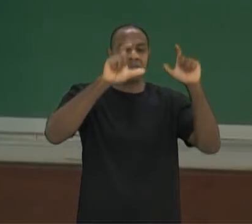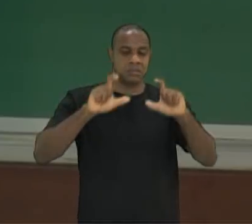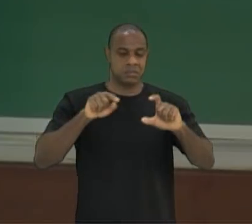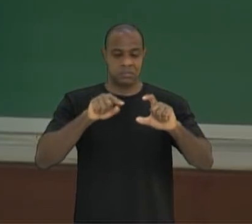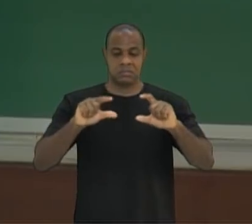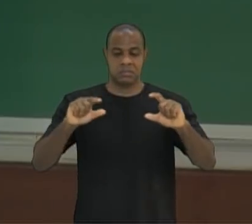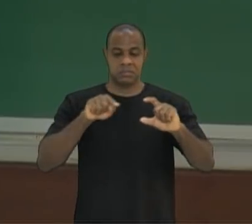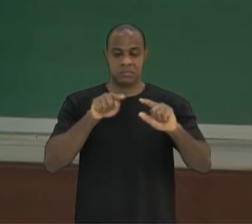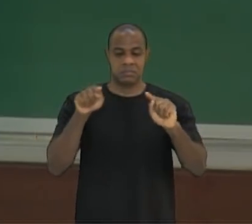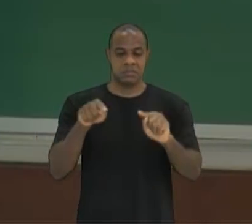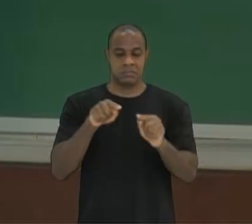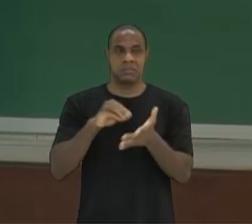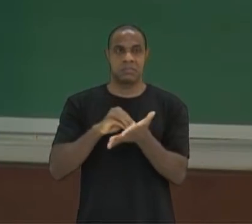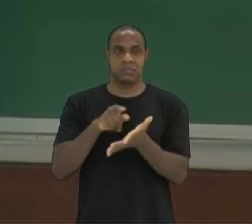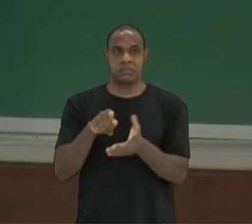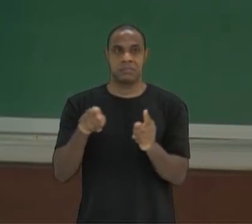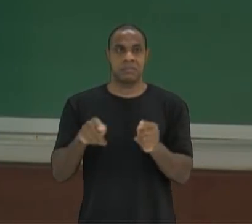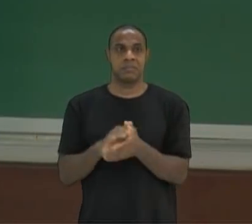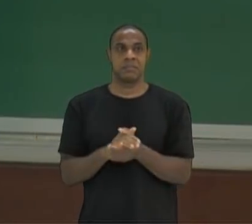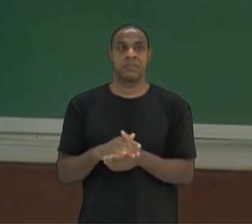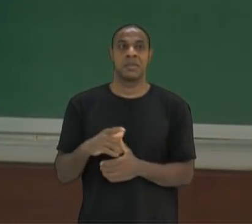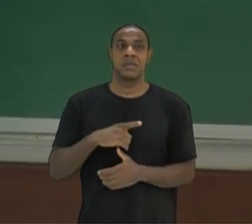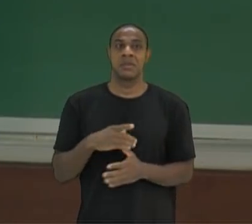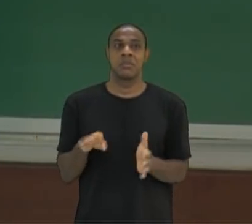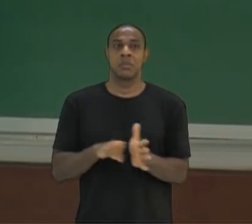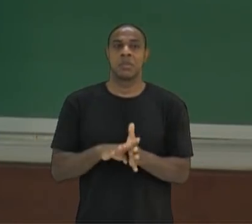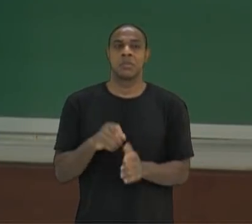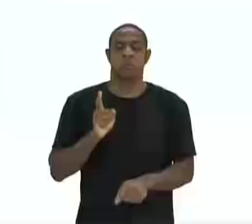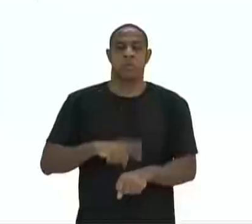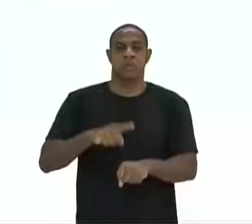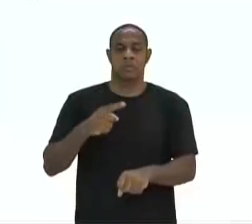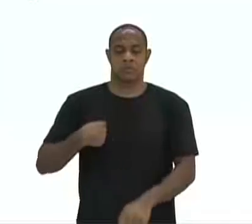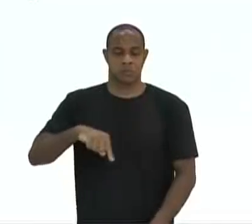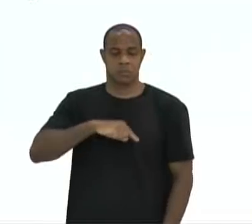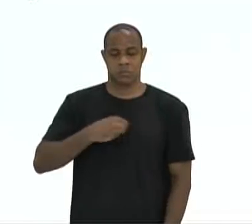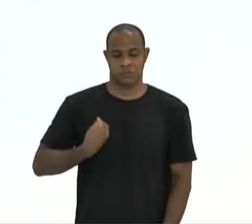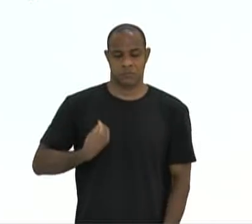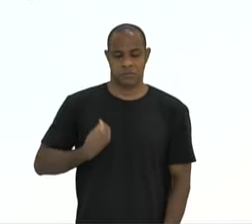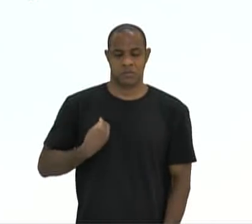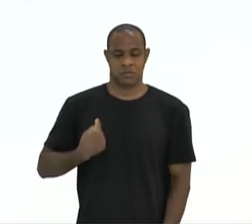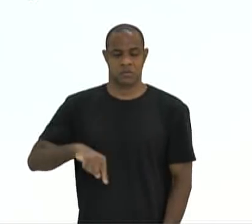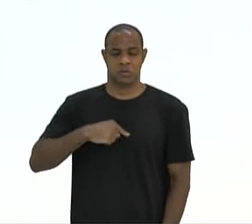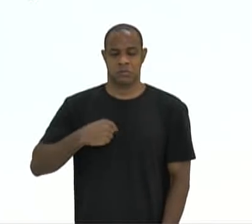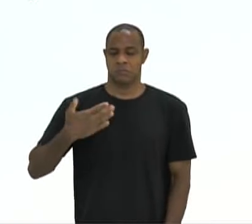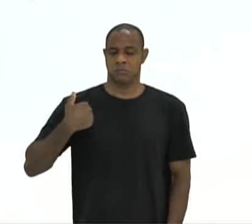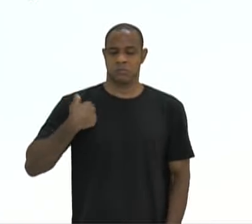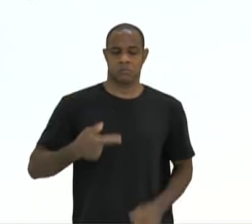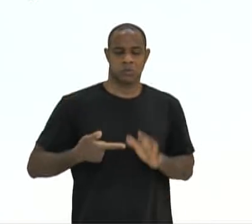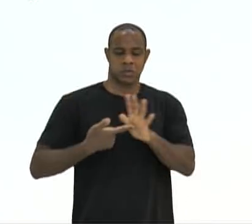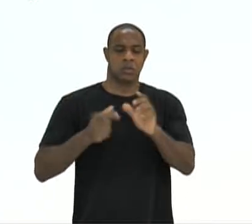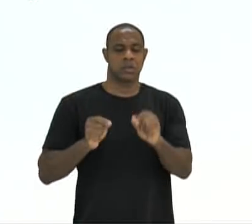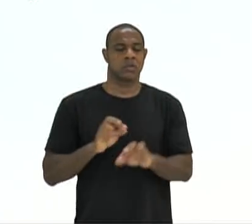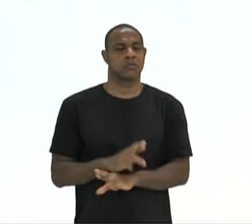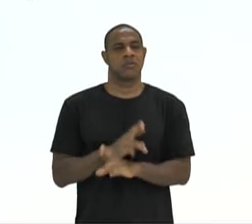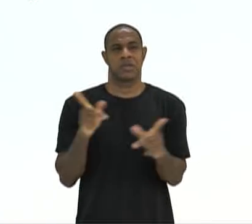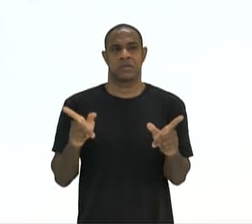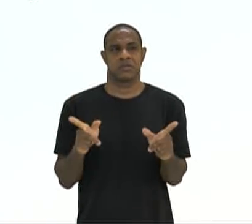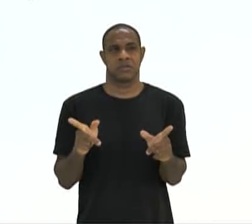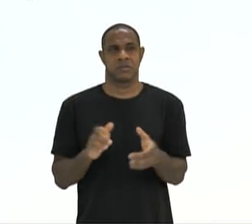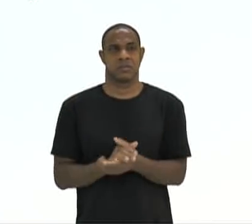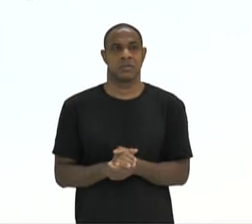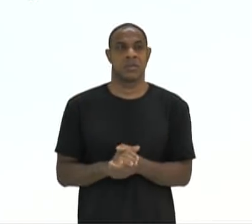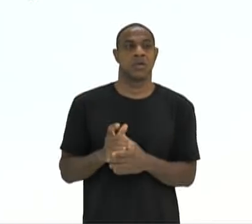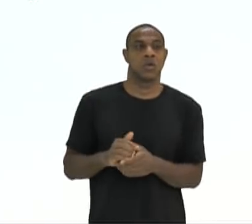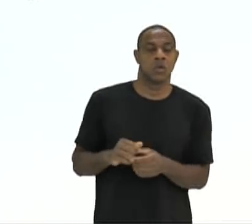daqui. Chega um momento na nossa vida que todos somos chamados para fazer a diferença. Em Transformers,